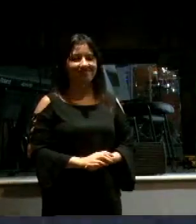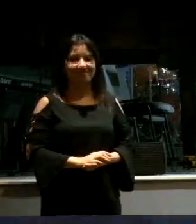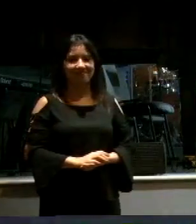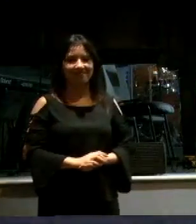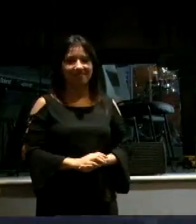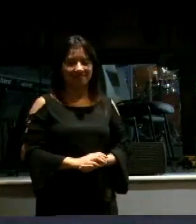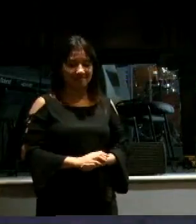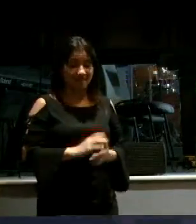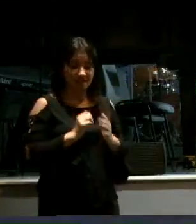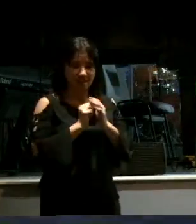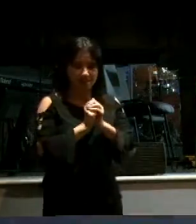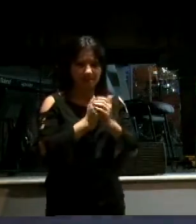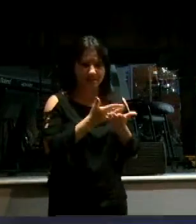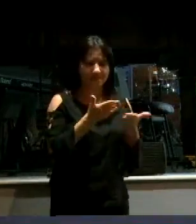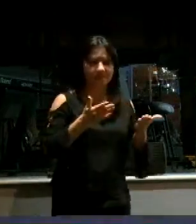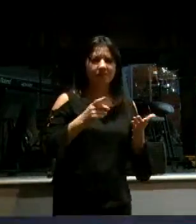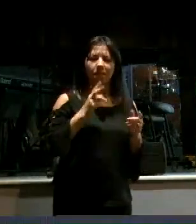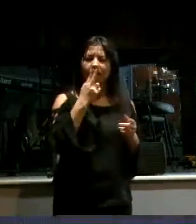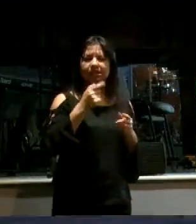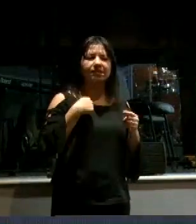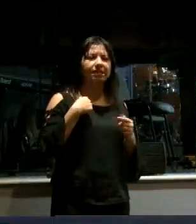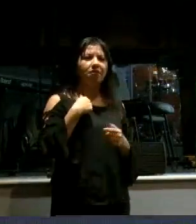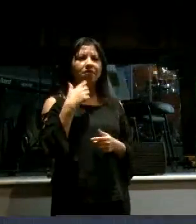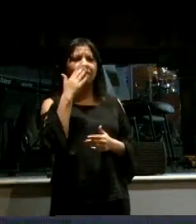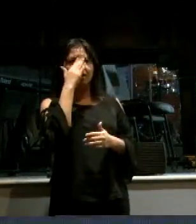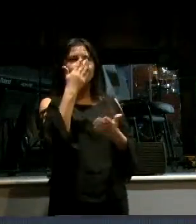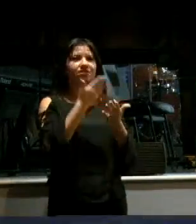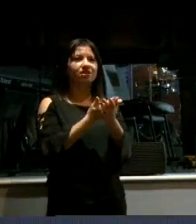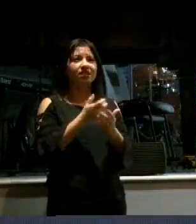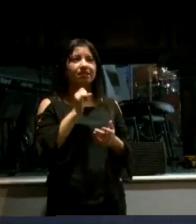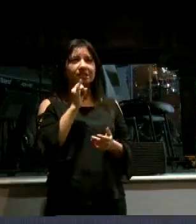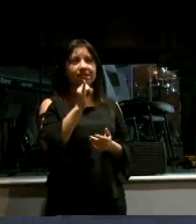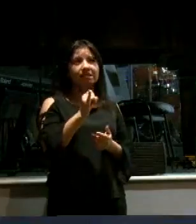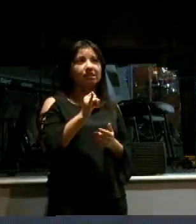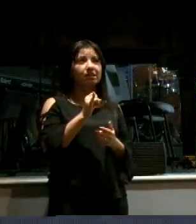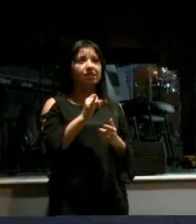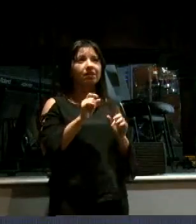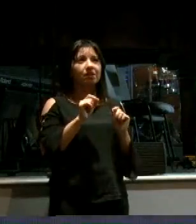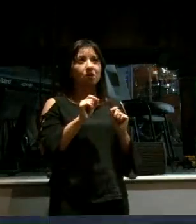É como se eu acreditasse que o milagre estava no câmbio do carro.